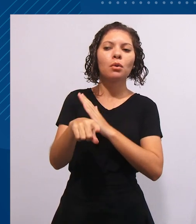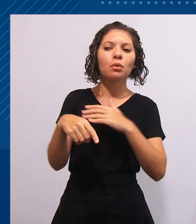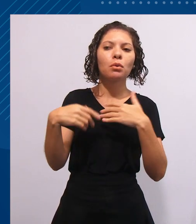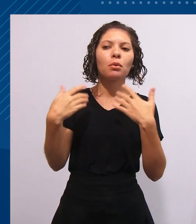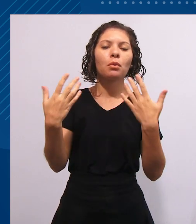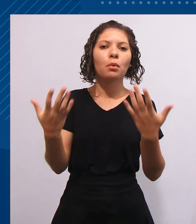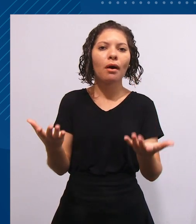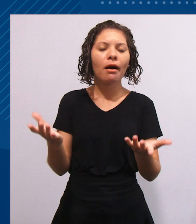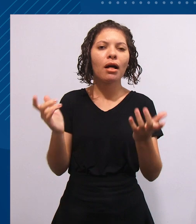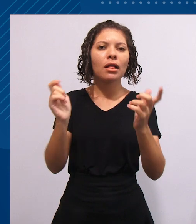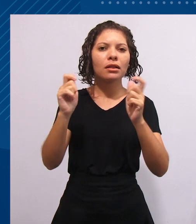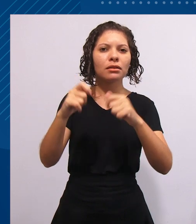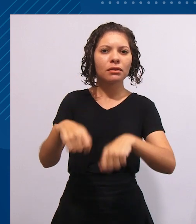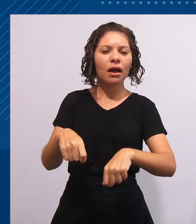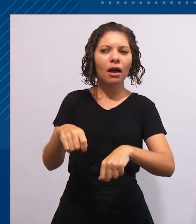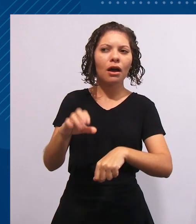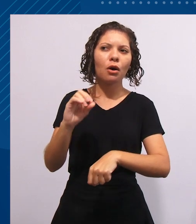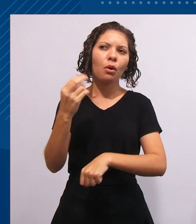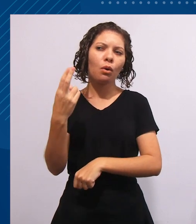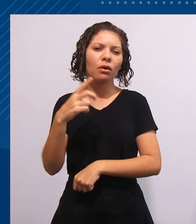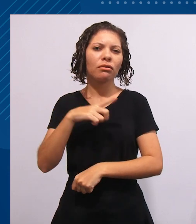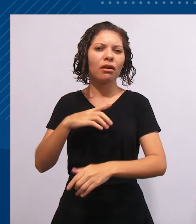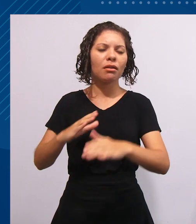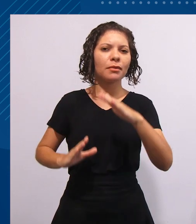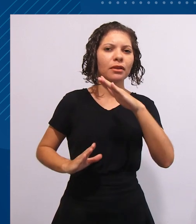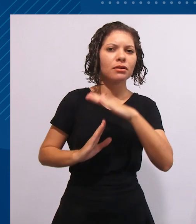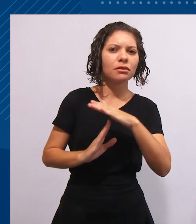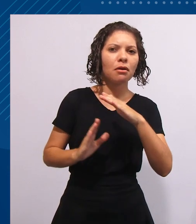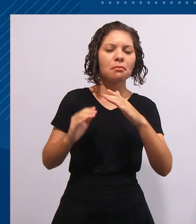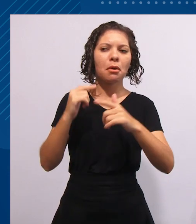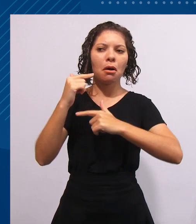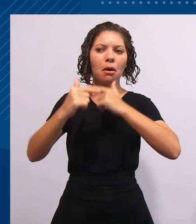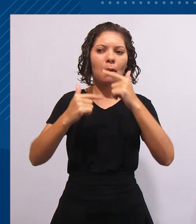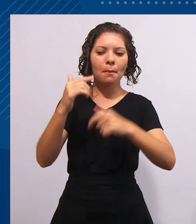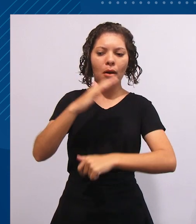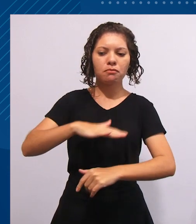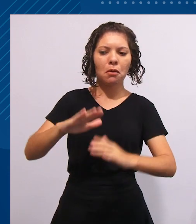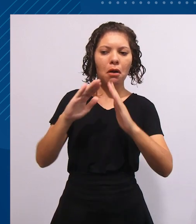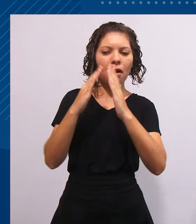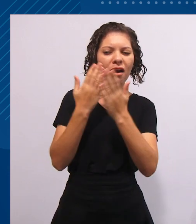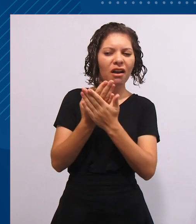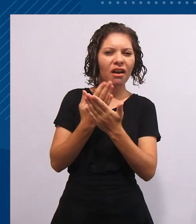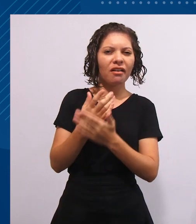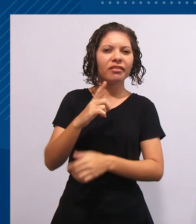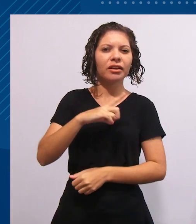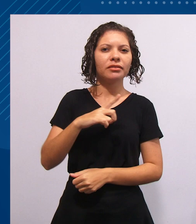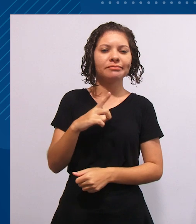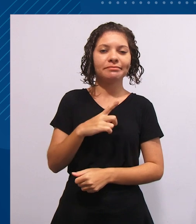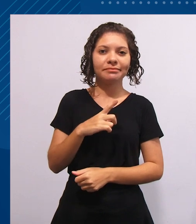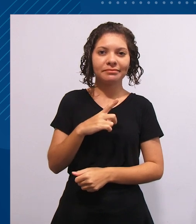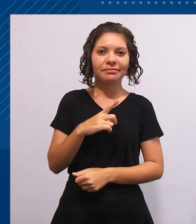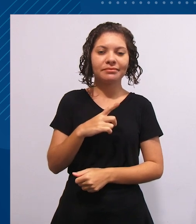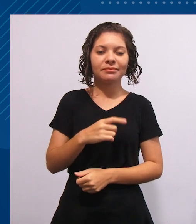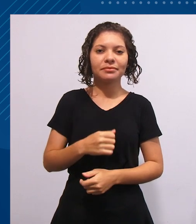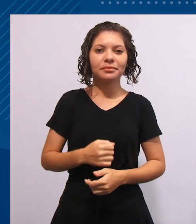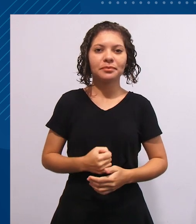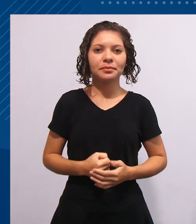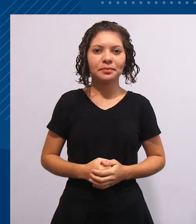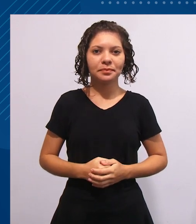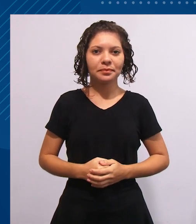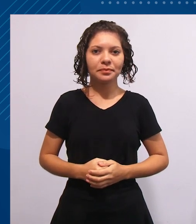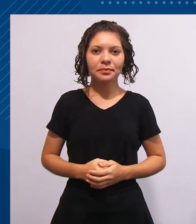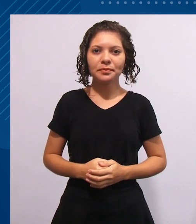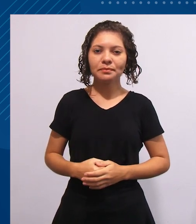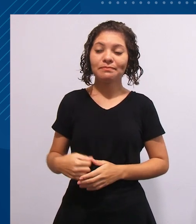possibilidades ou limitações para se trabalhar na escola hum tinet esse assunto tá legal que só eu